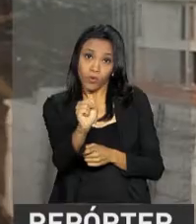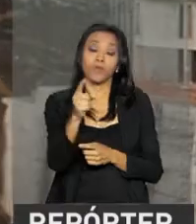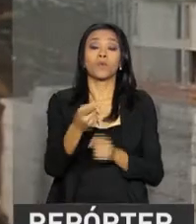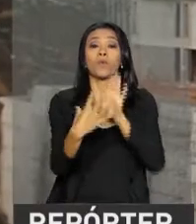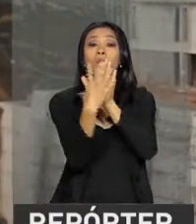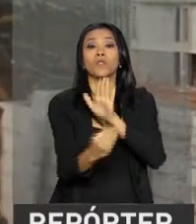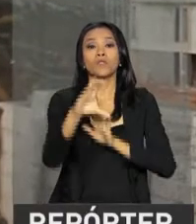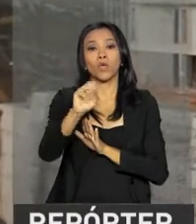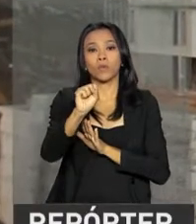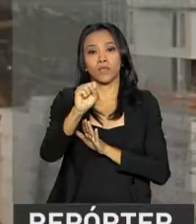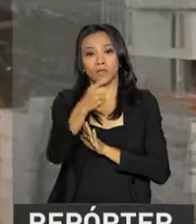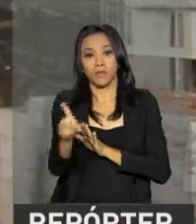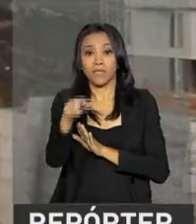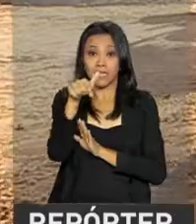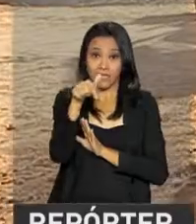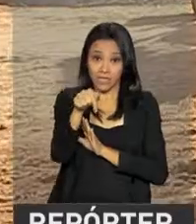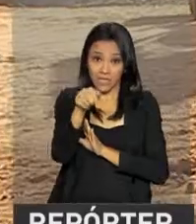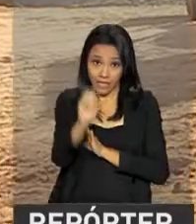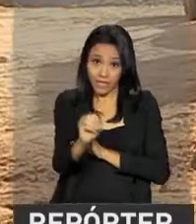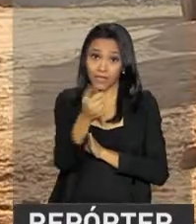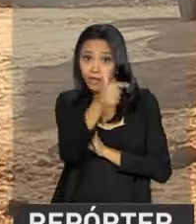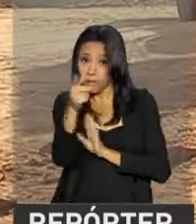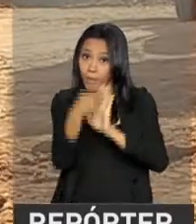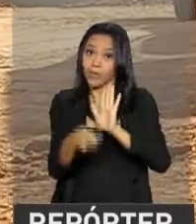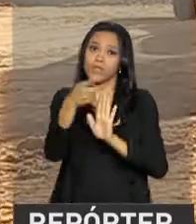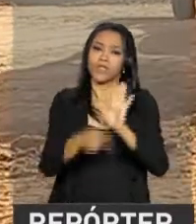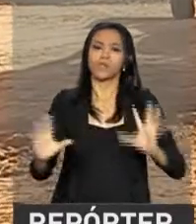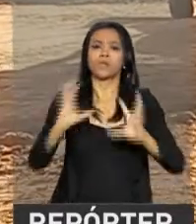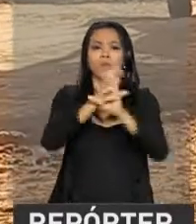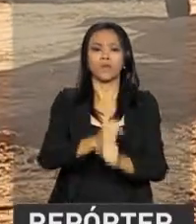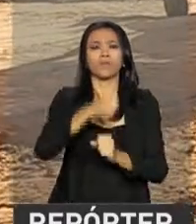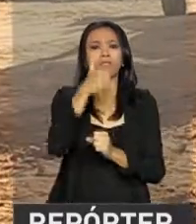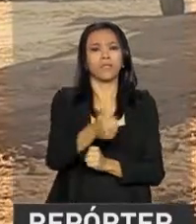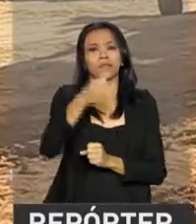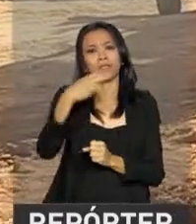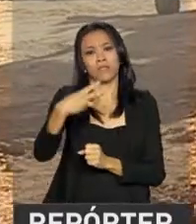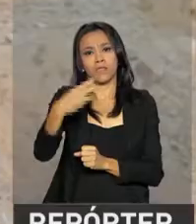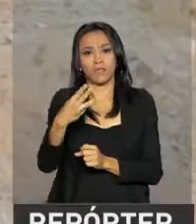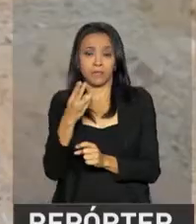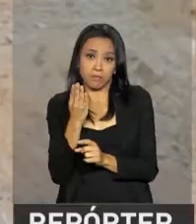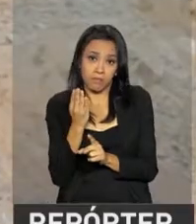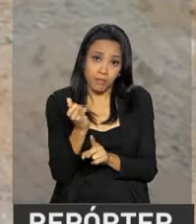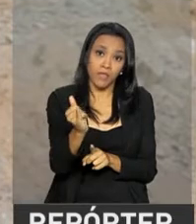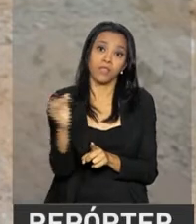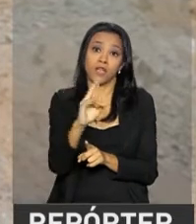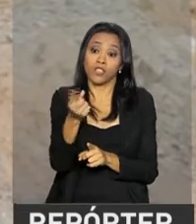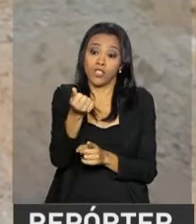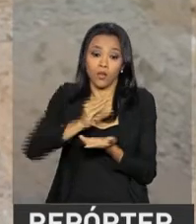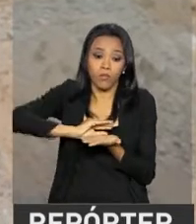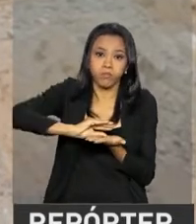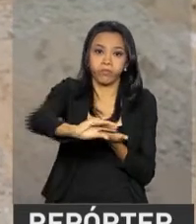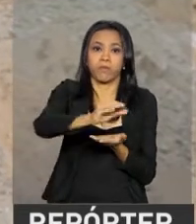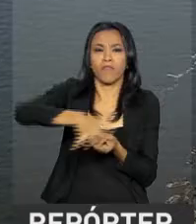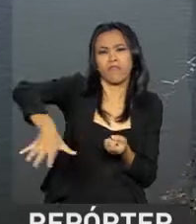concessão de outros 75 projetos, que somam cerca de 133 bilhões de reais em investimentos em